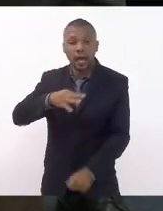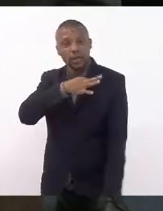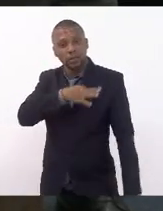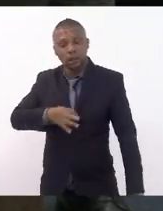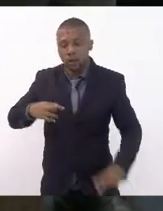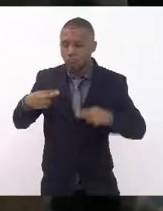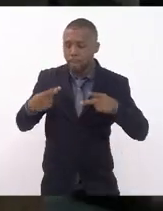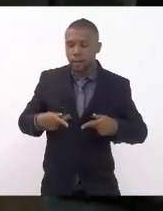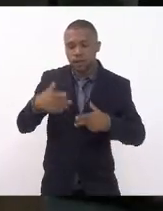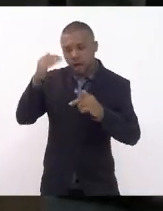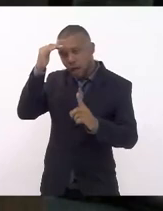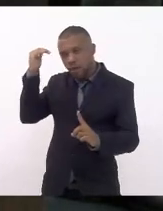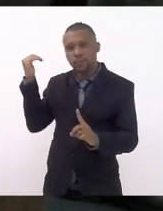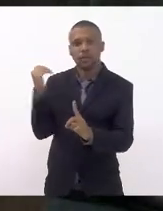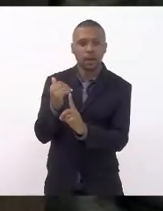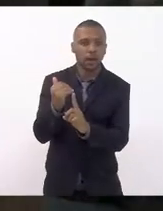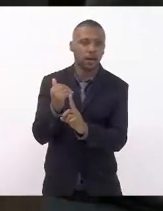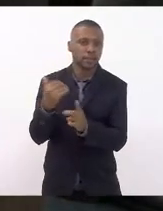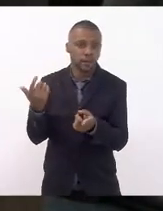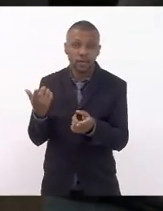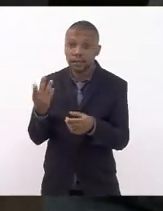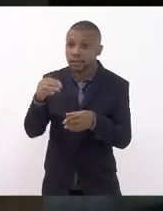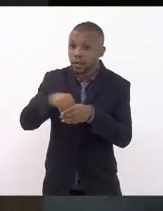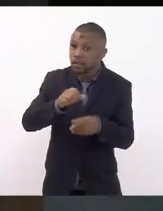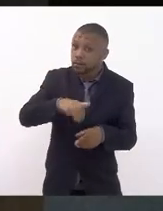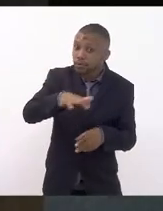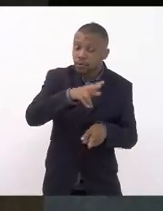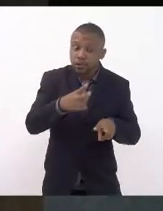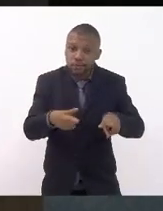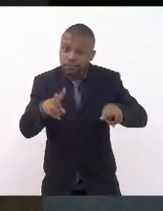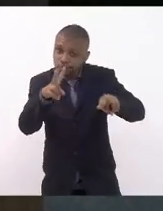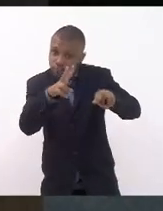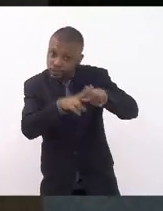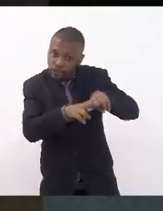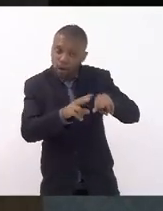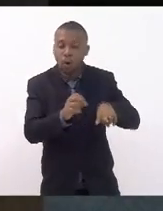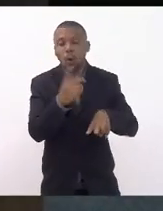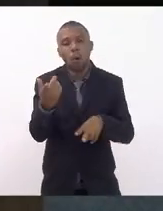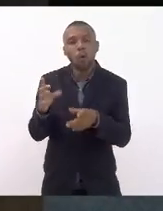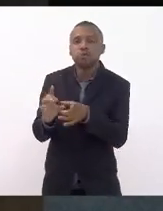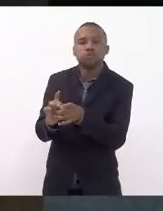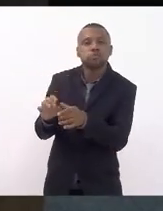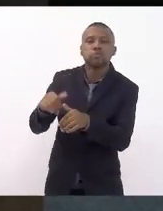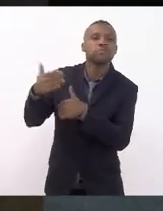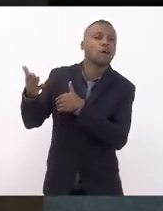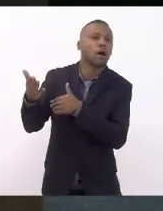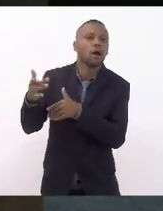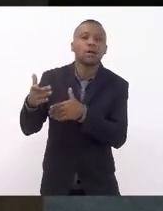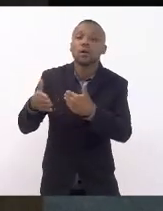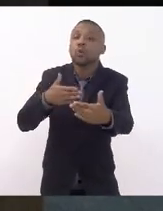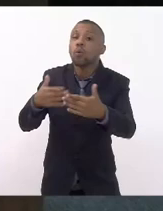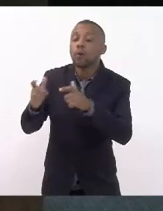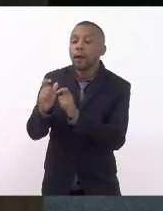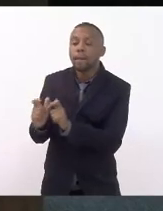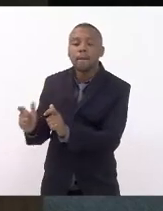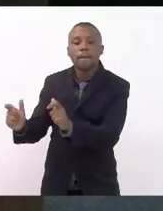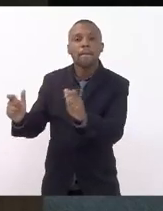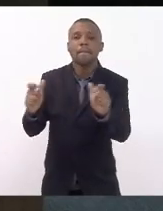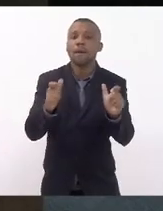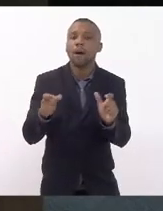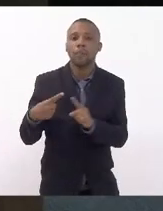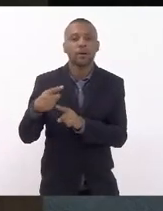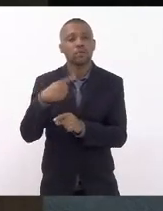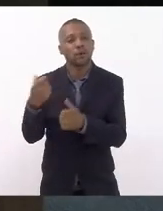humana respeitada, seja dentro dos espaços de privação de liberdade, seja fora dele, porque a gente falava